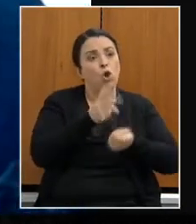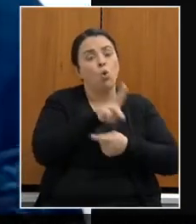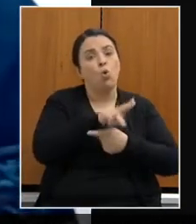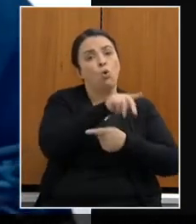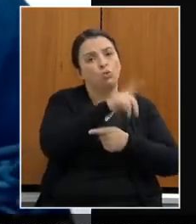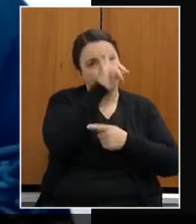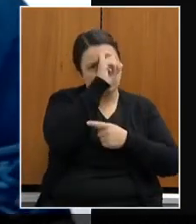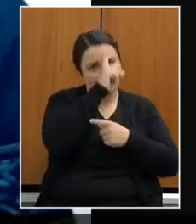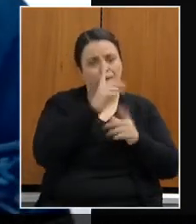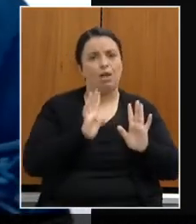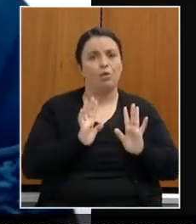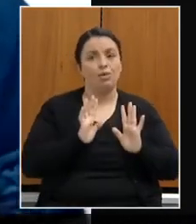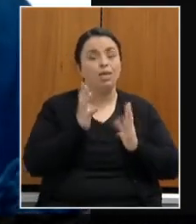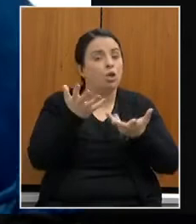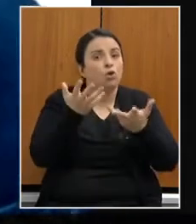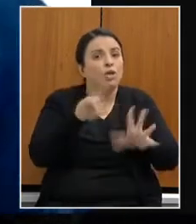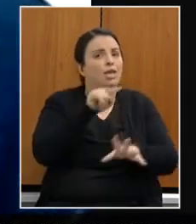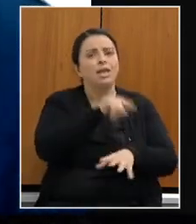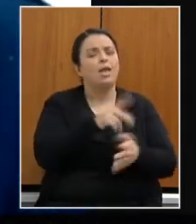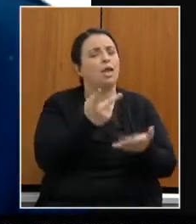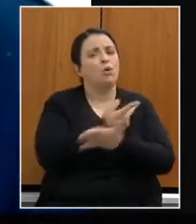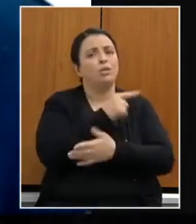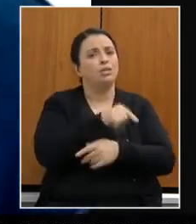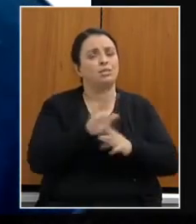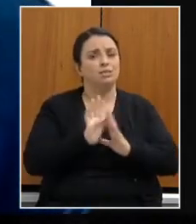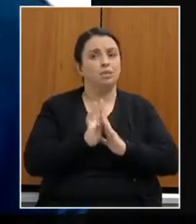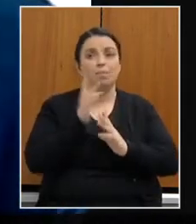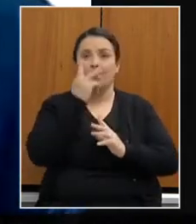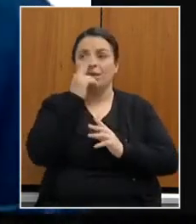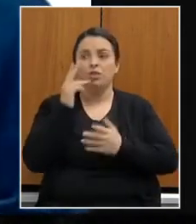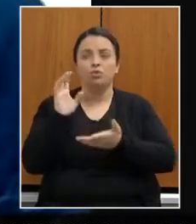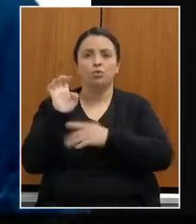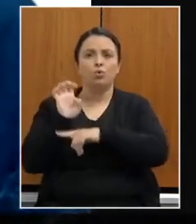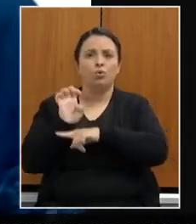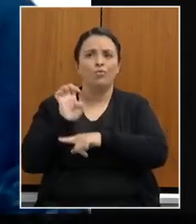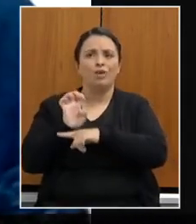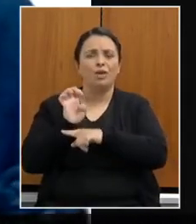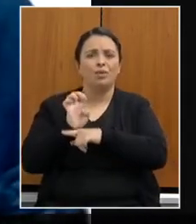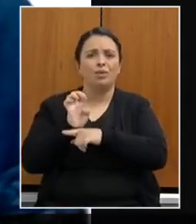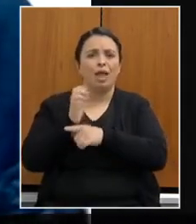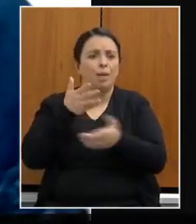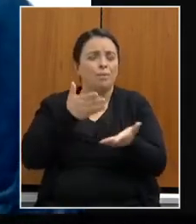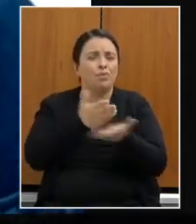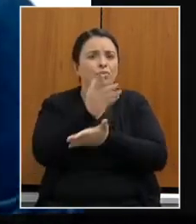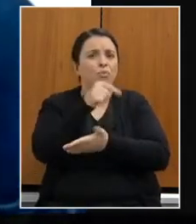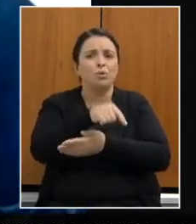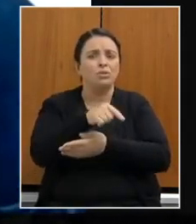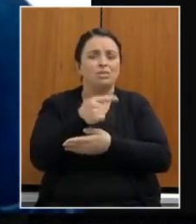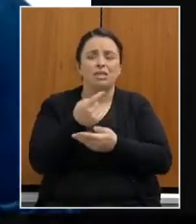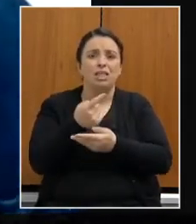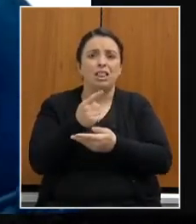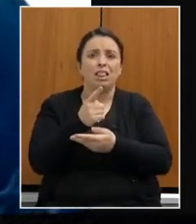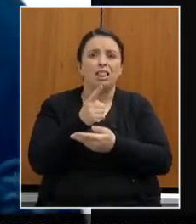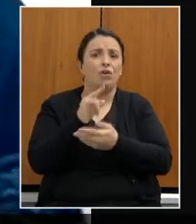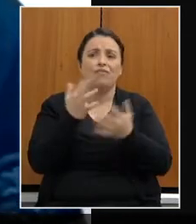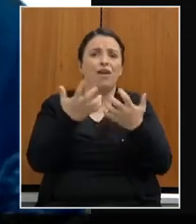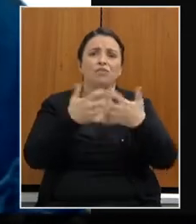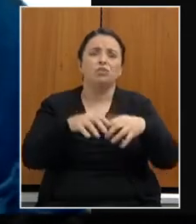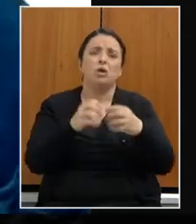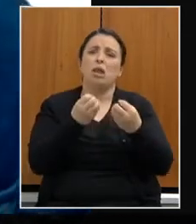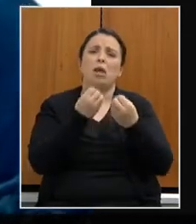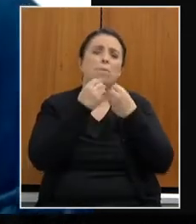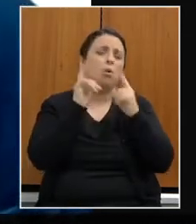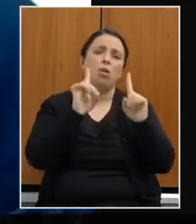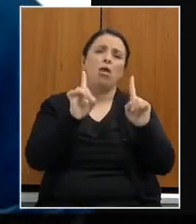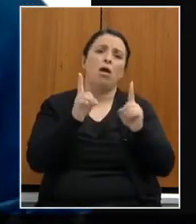governo está dando um atestado de ineficiência principalmente com relação à saúde e acaba que sempre tem